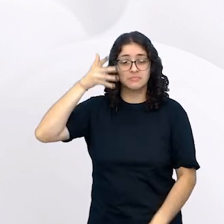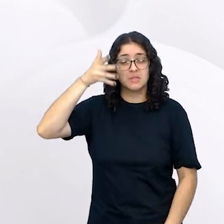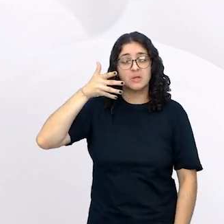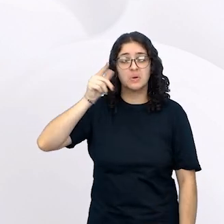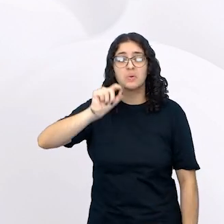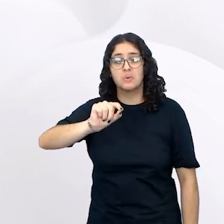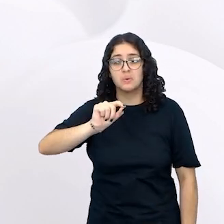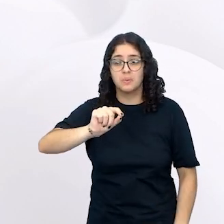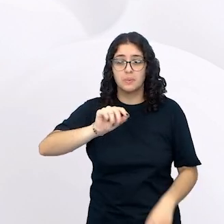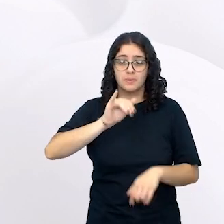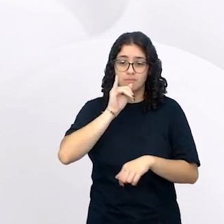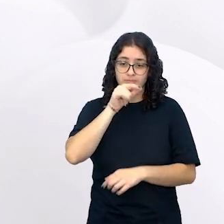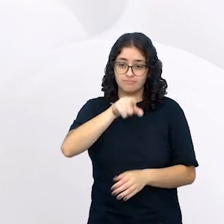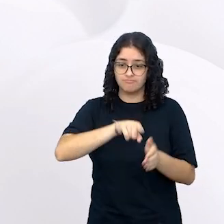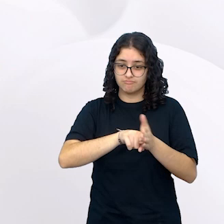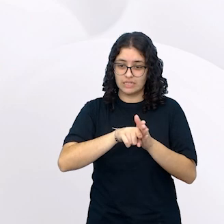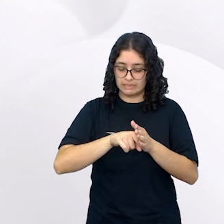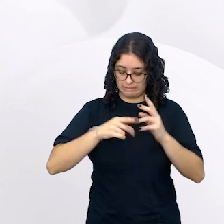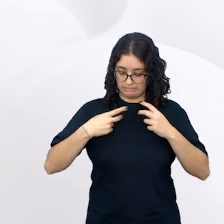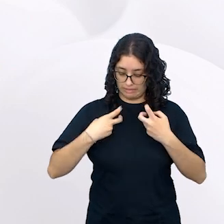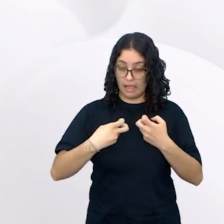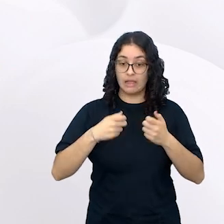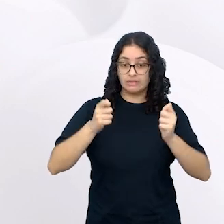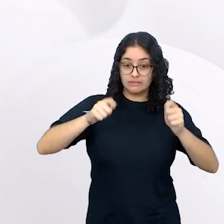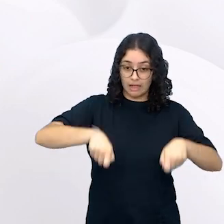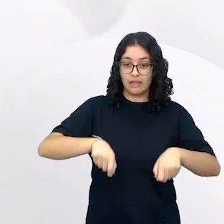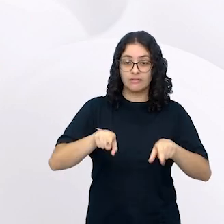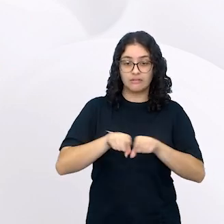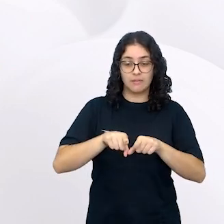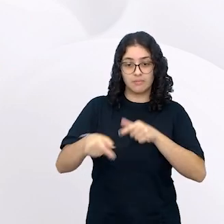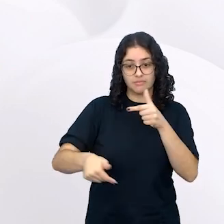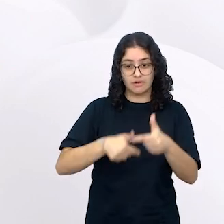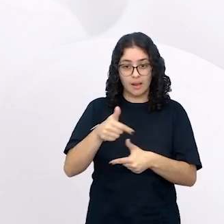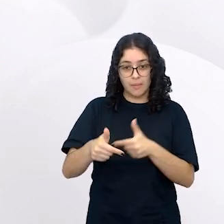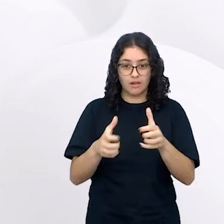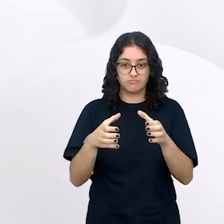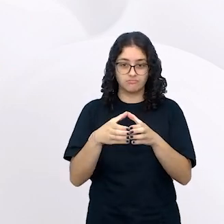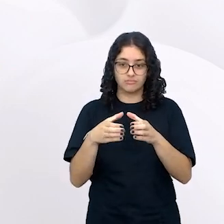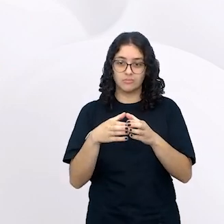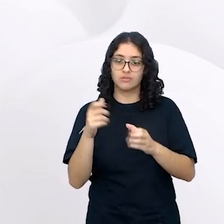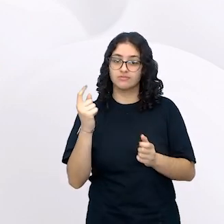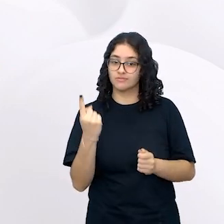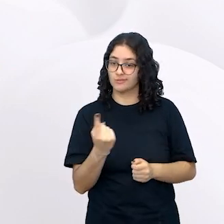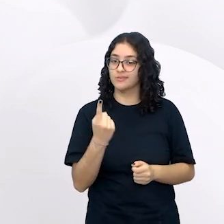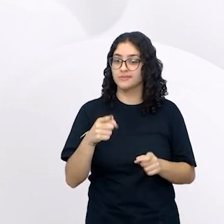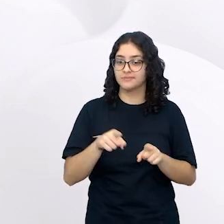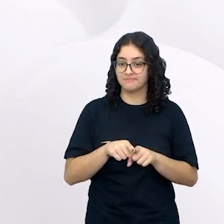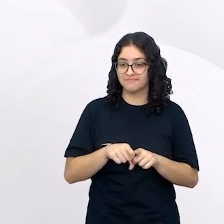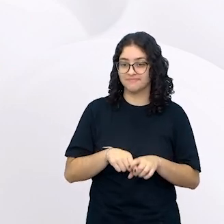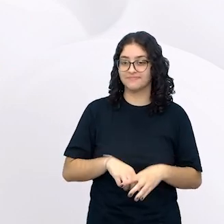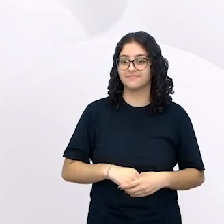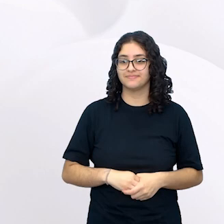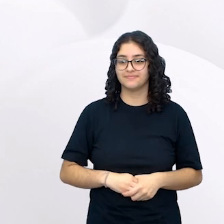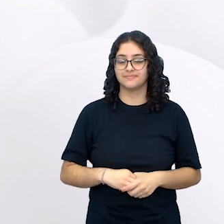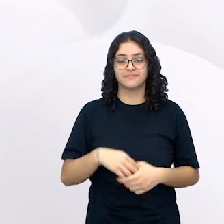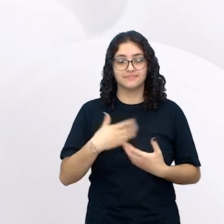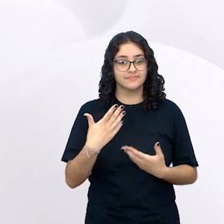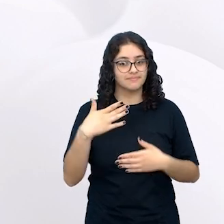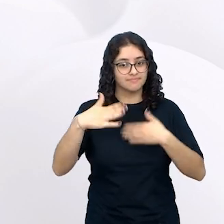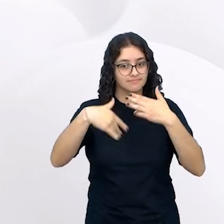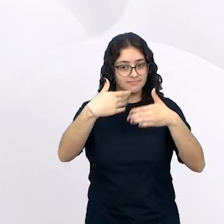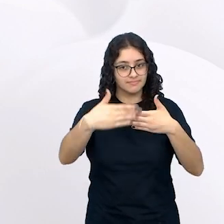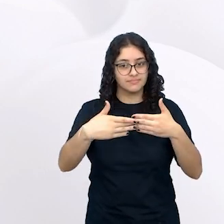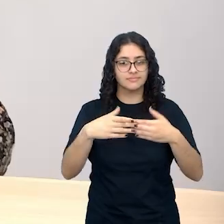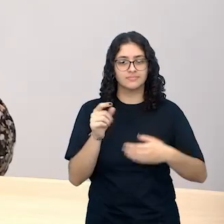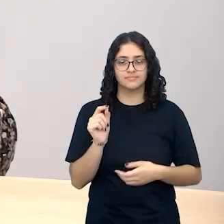desenvolve a capacidade de pesquisa e autonomia e trabalho em grupo. O bom do seminário é que